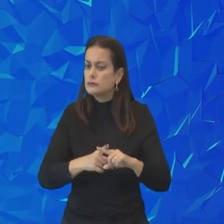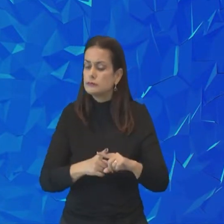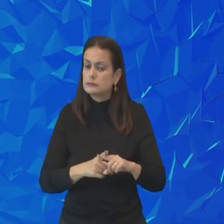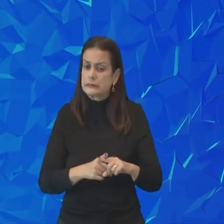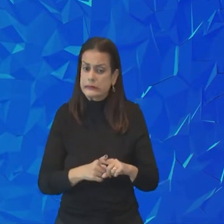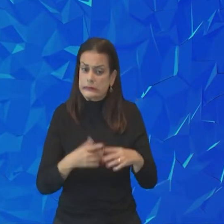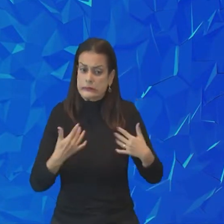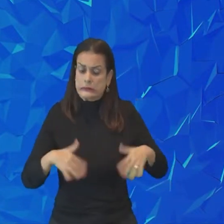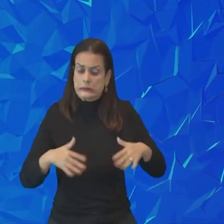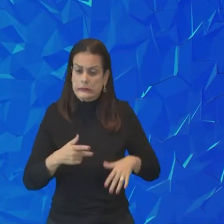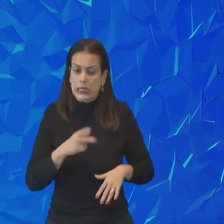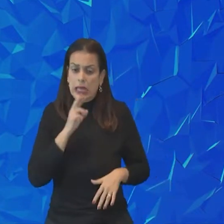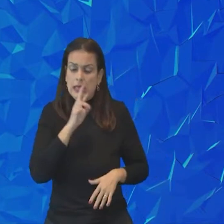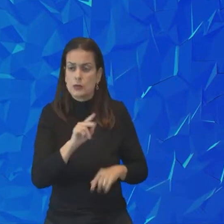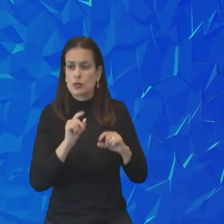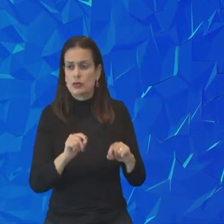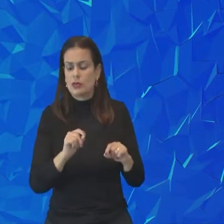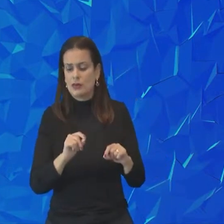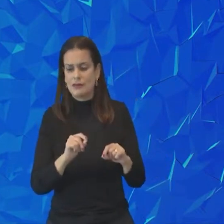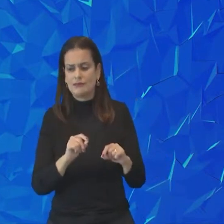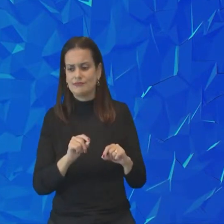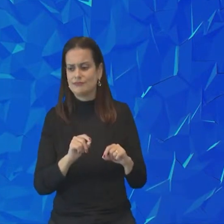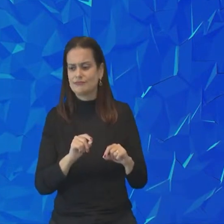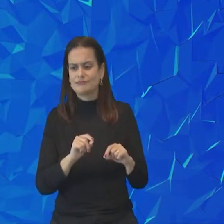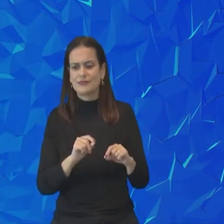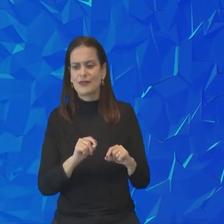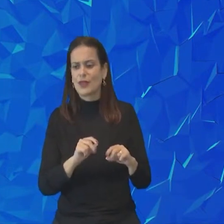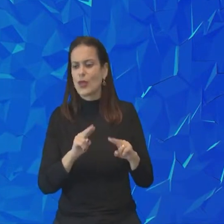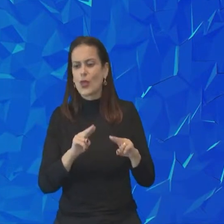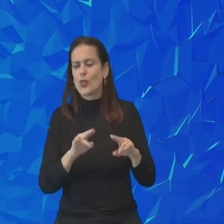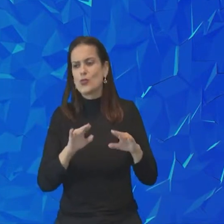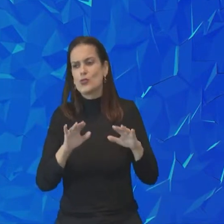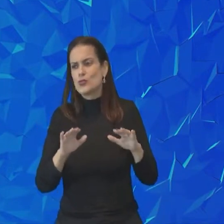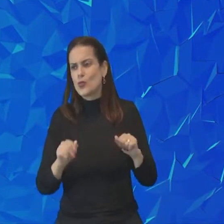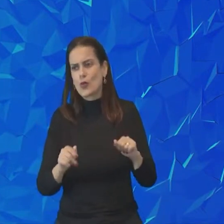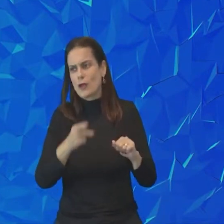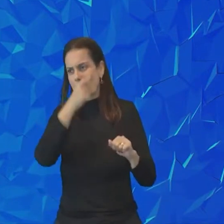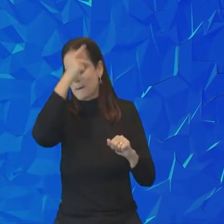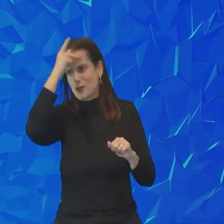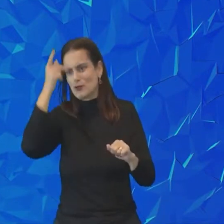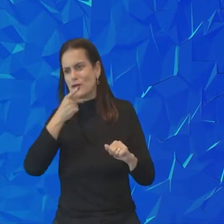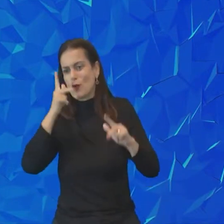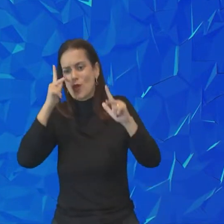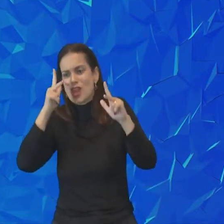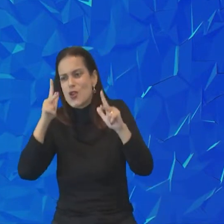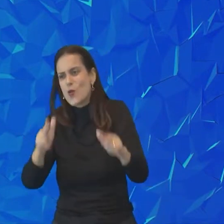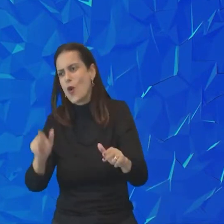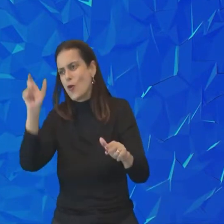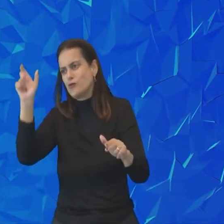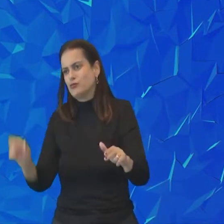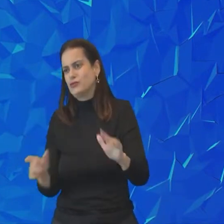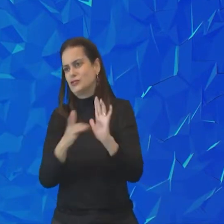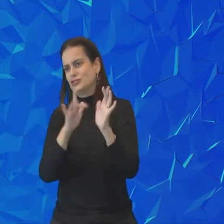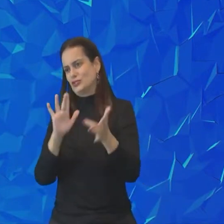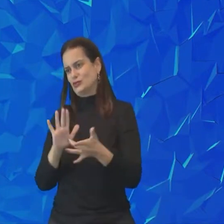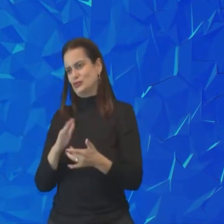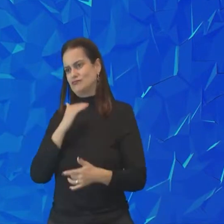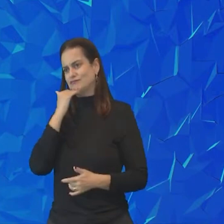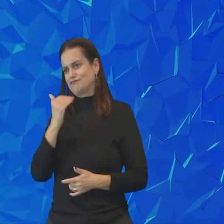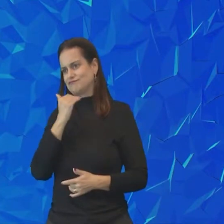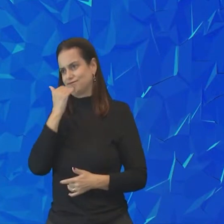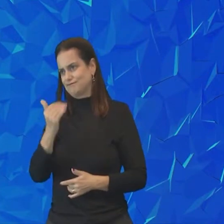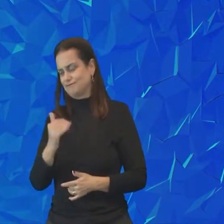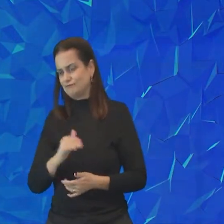responderam eles: Jamais alguém falou como este homem. Meus